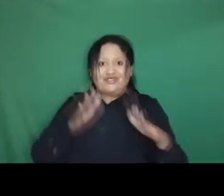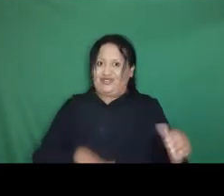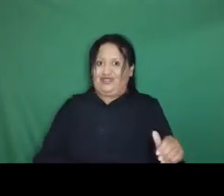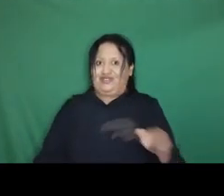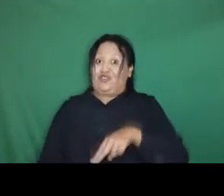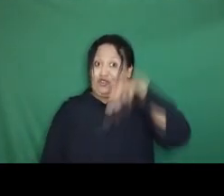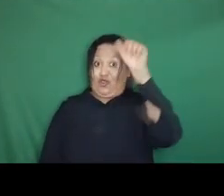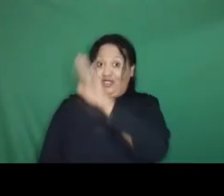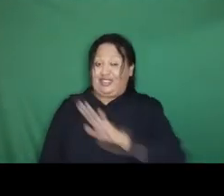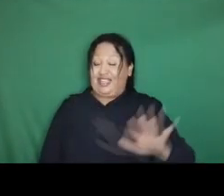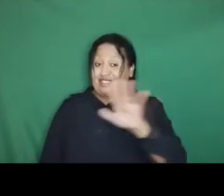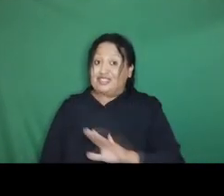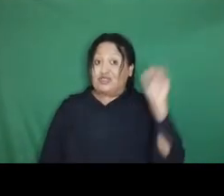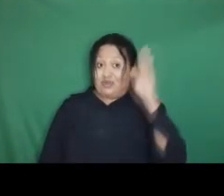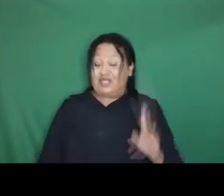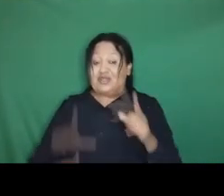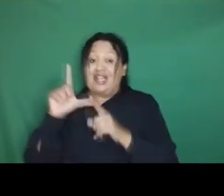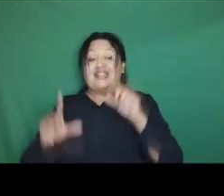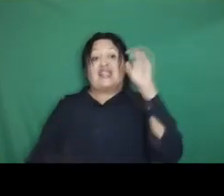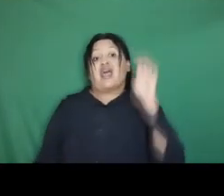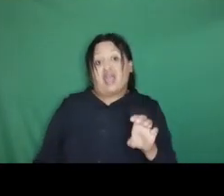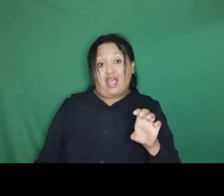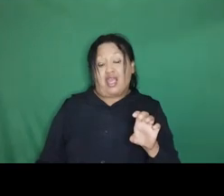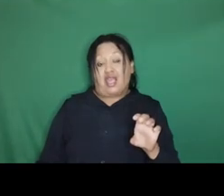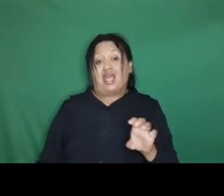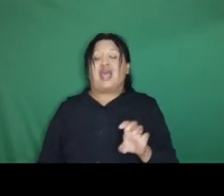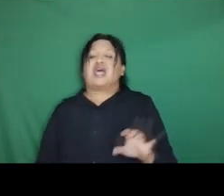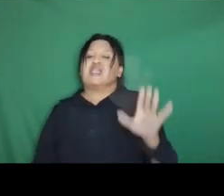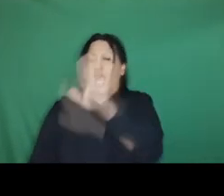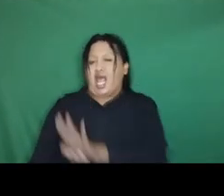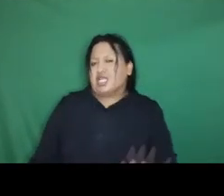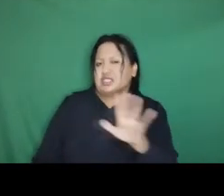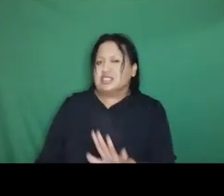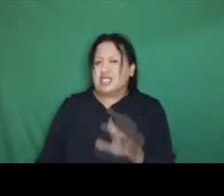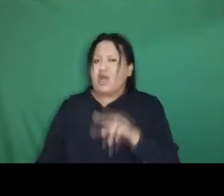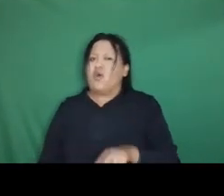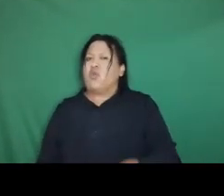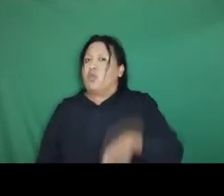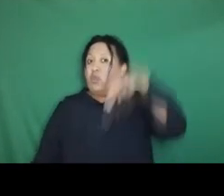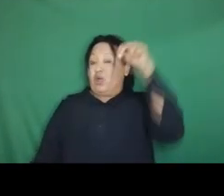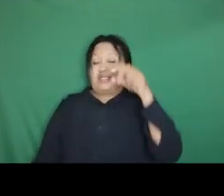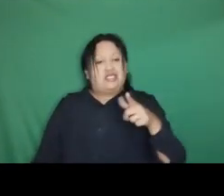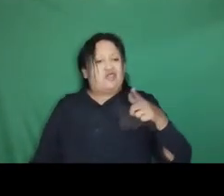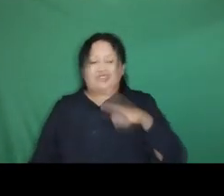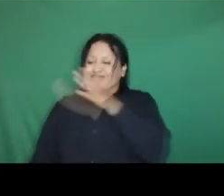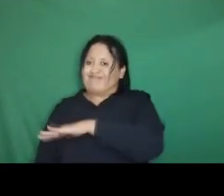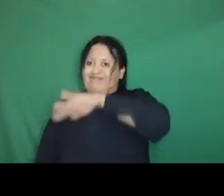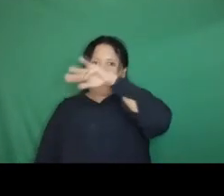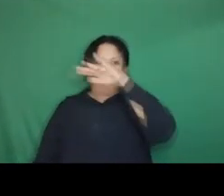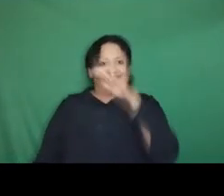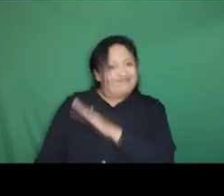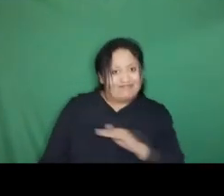nordeste do Brasil e na letra É ele fala na Região Norte do Brasil não existe a formação de Planalto